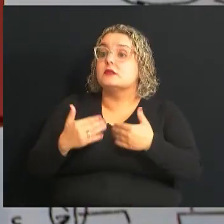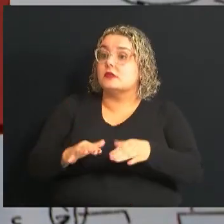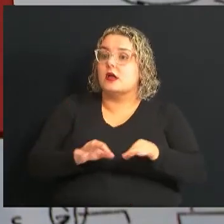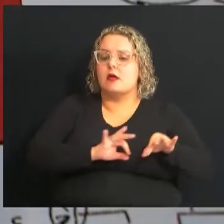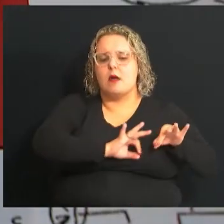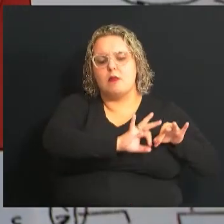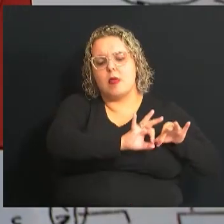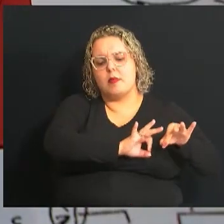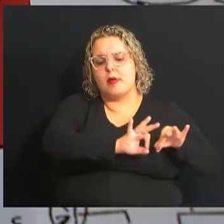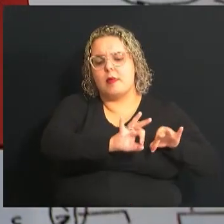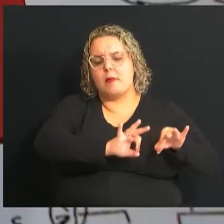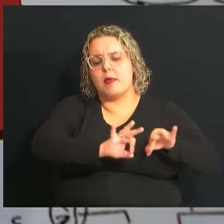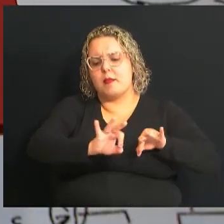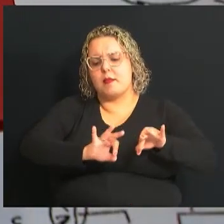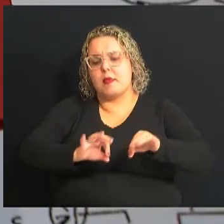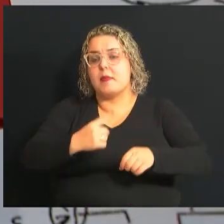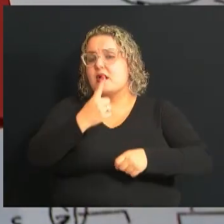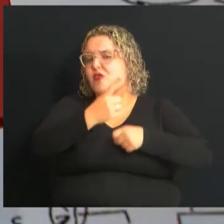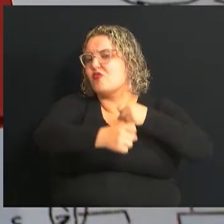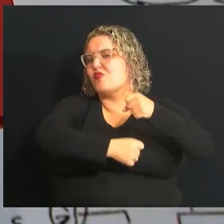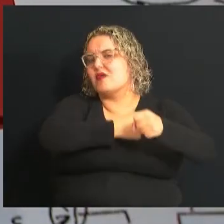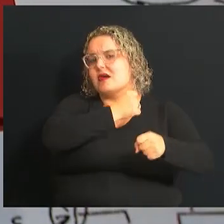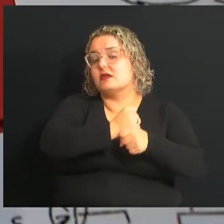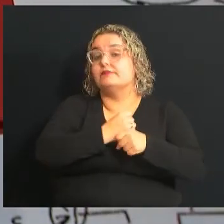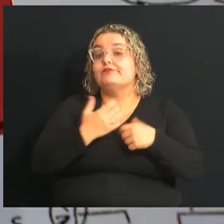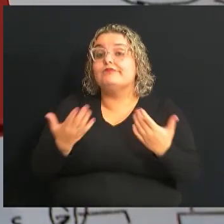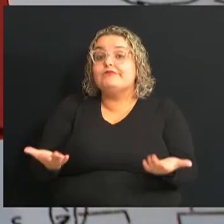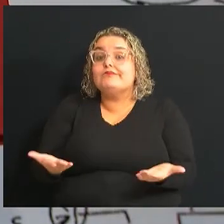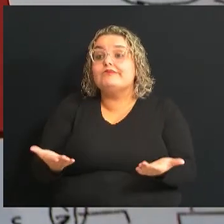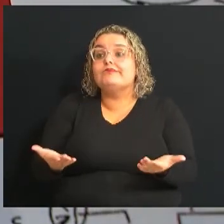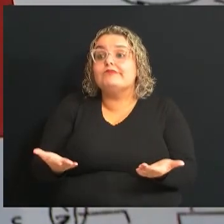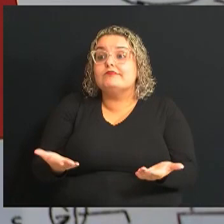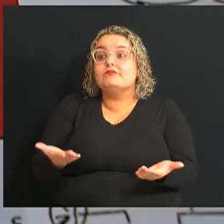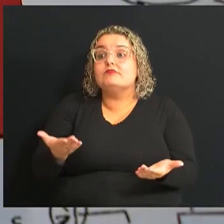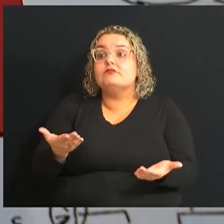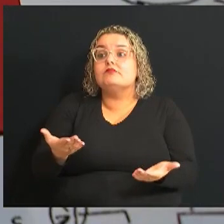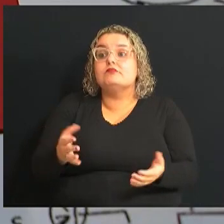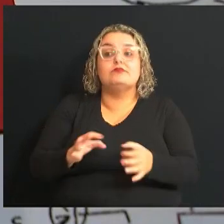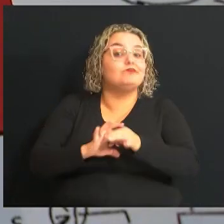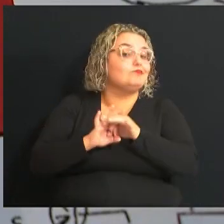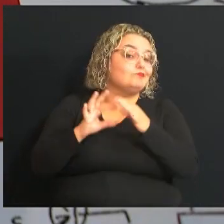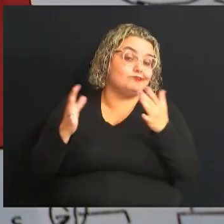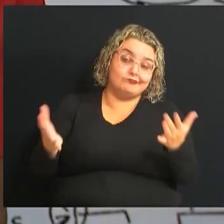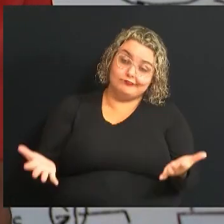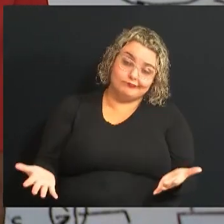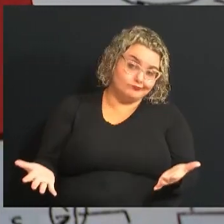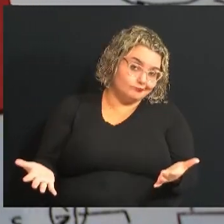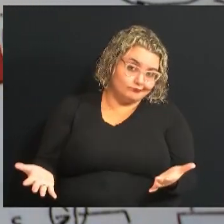durante muito tempo e você vai